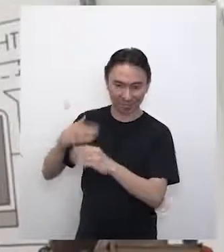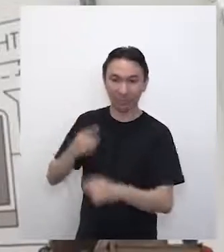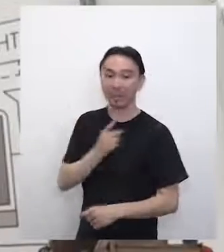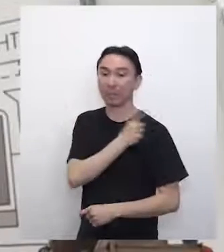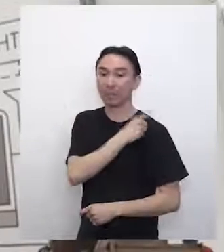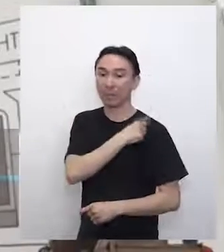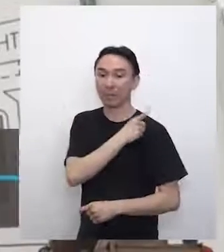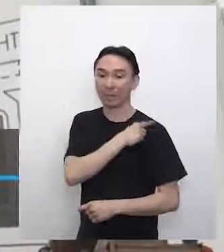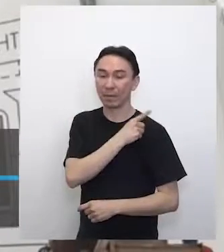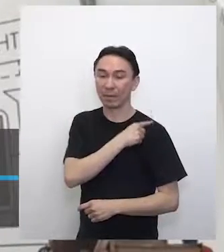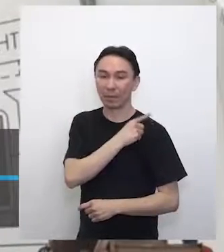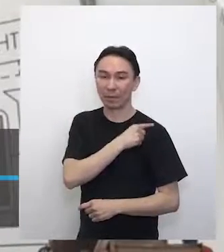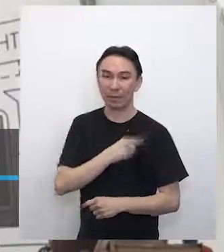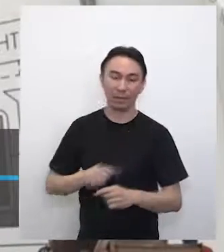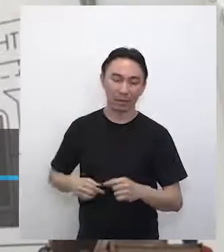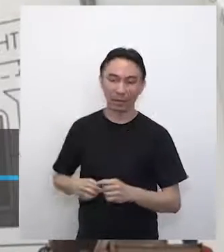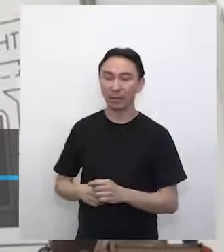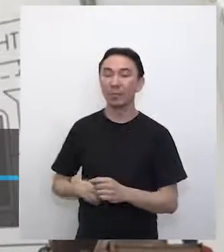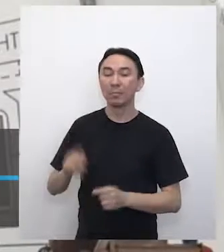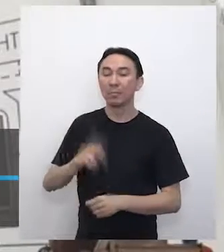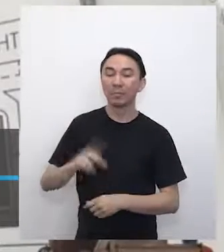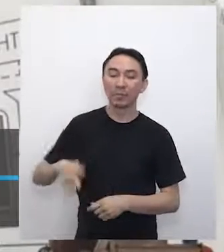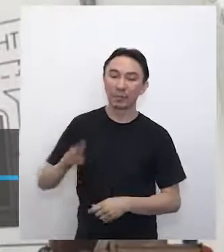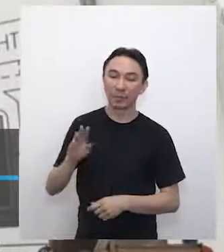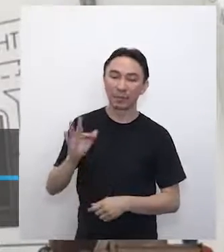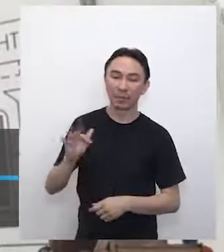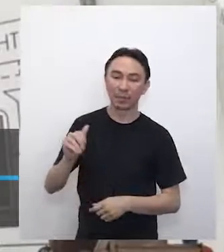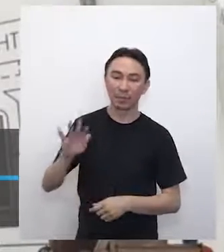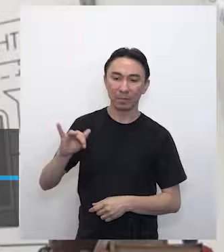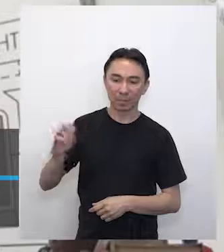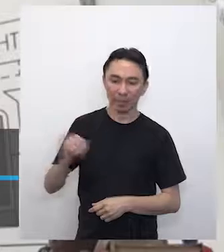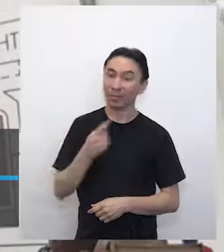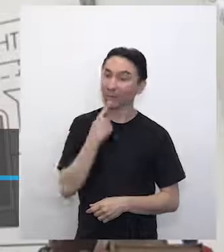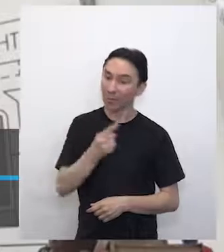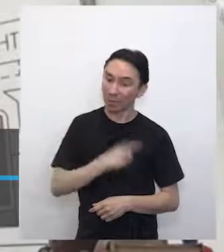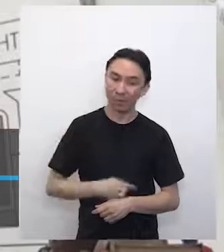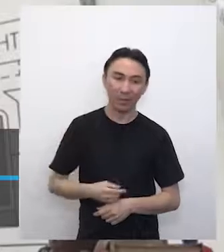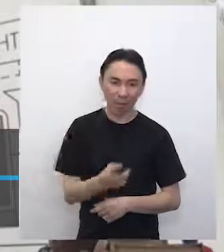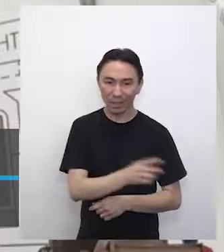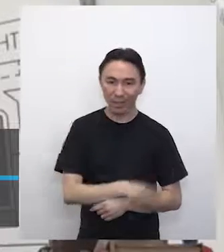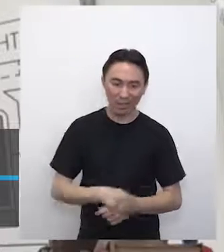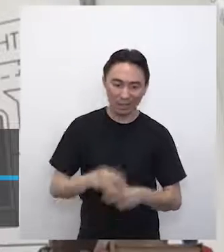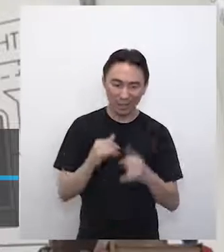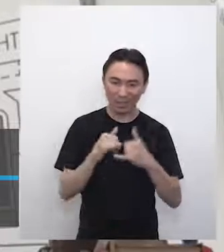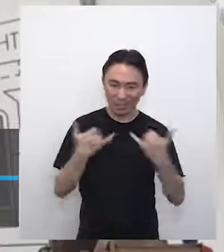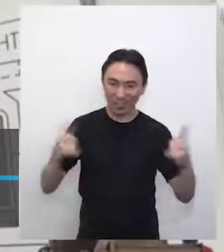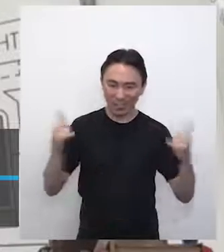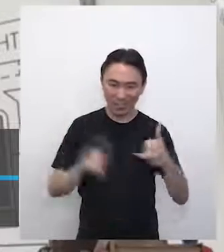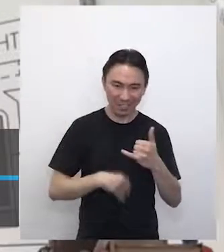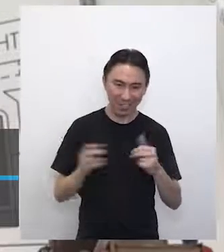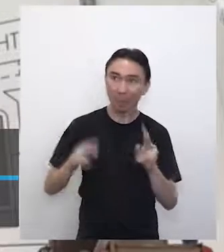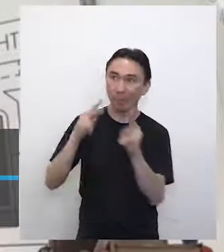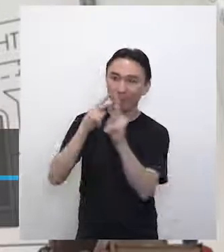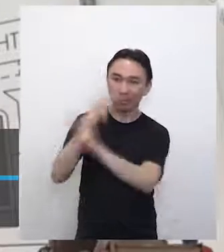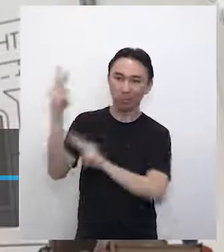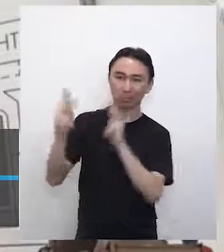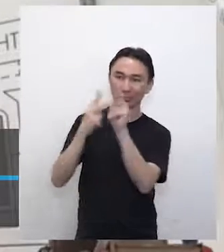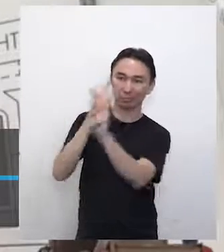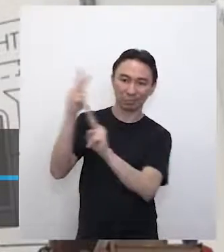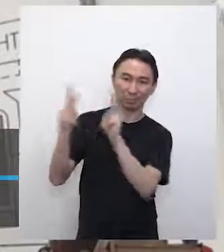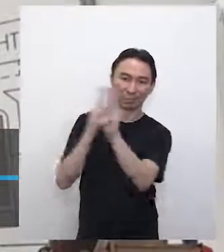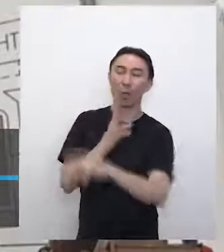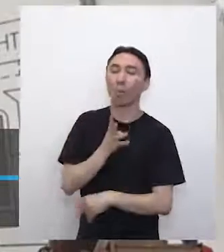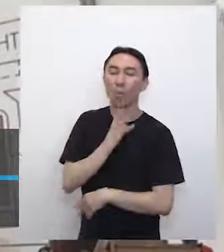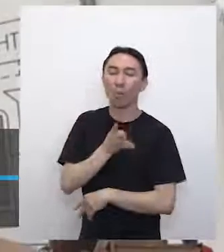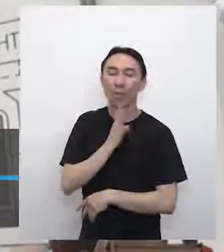primeira série, e o professor Fábio colocou aqui, eu conheço a energia eólica, que é a energia que vem dos ventos, né? Daqui a pouquinho o Renan vai falar um pouquinho mais